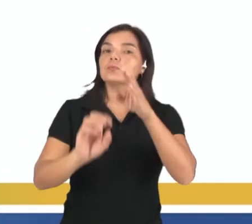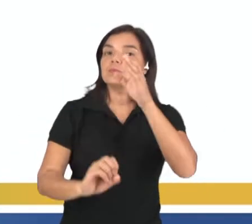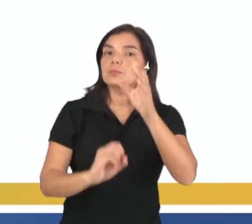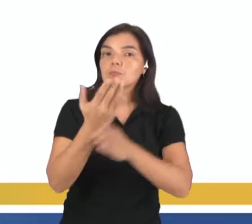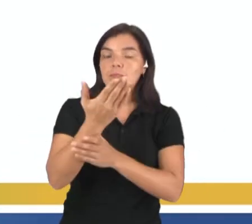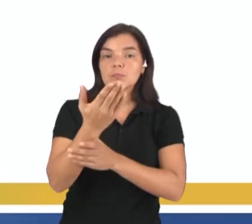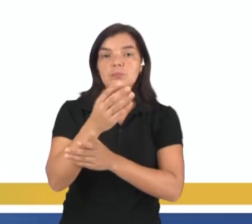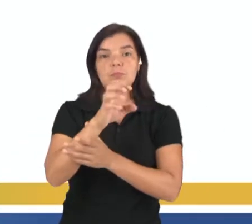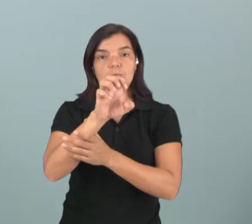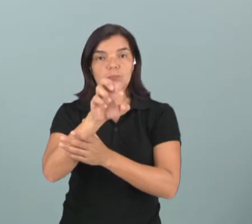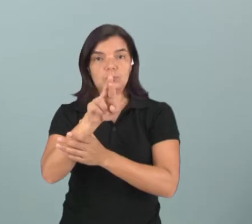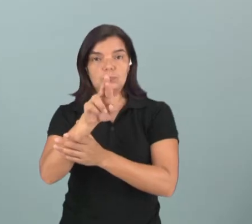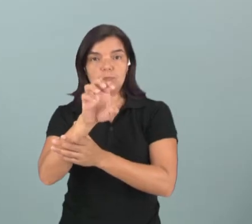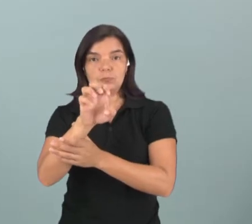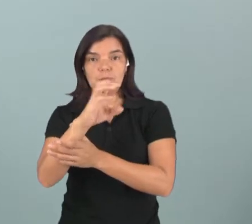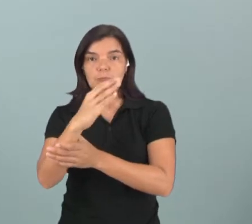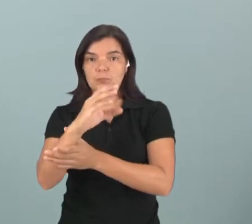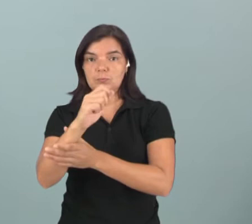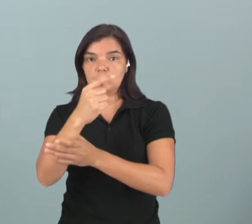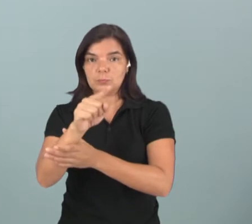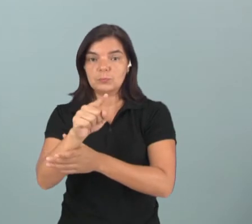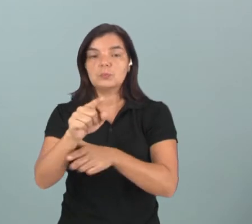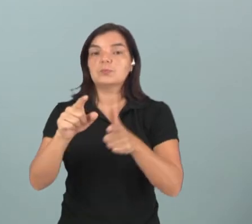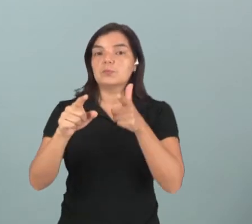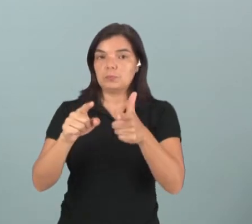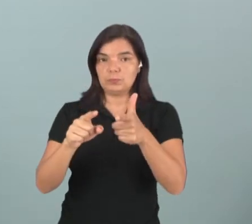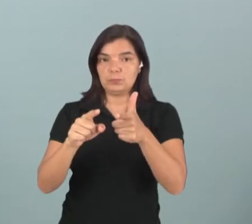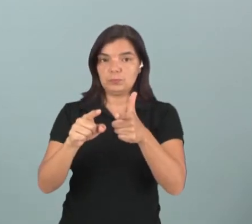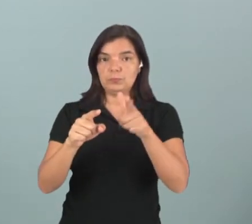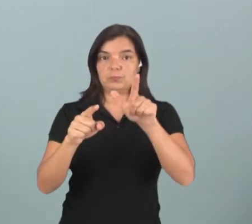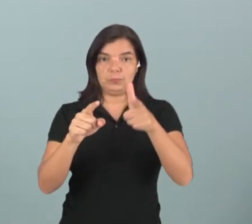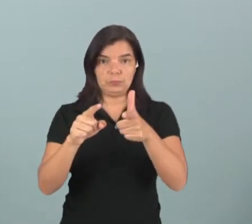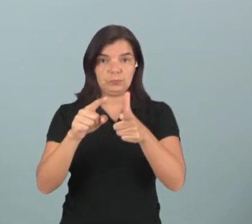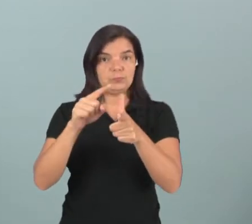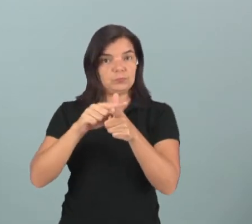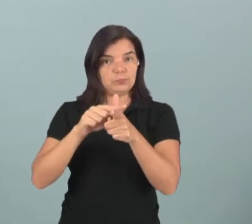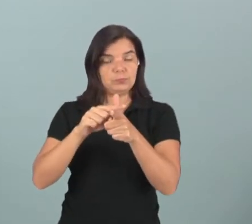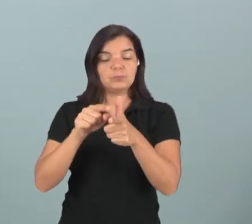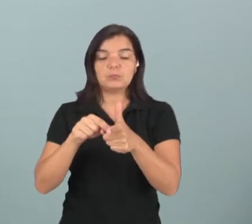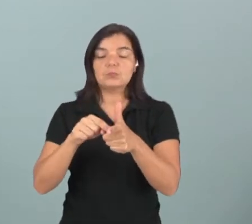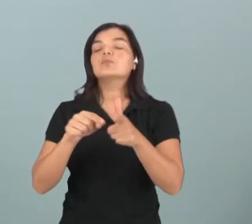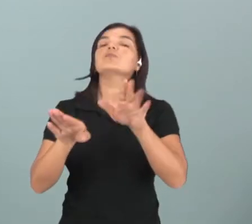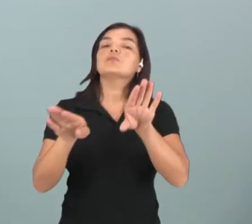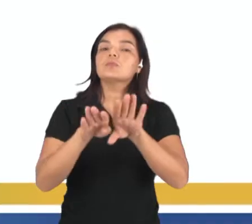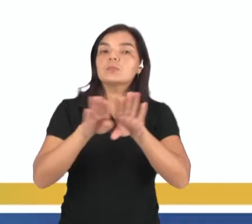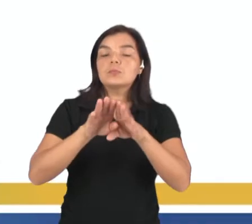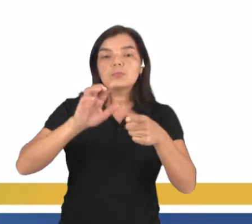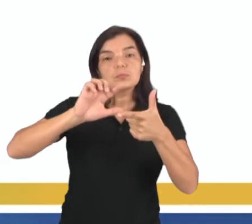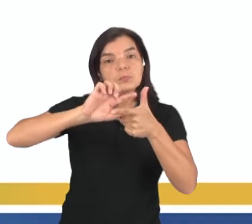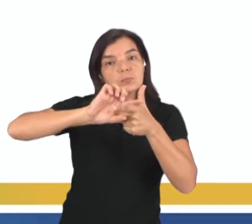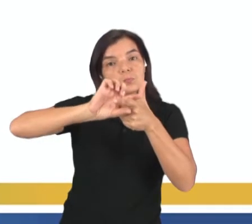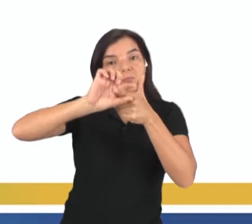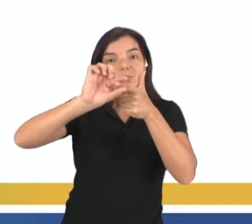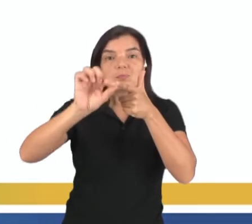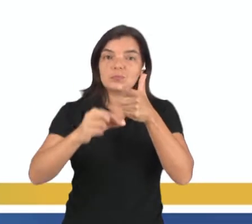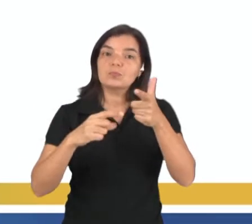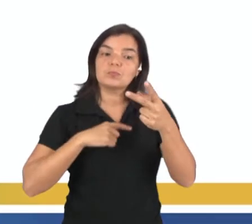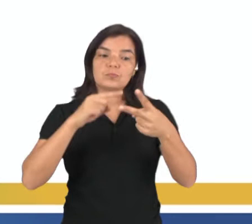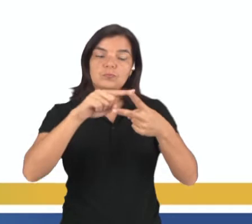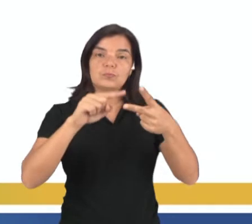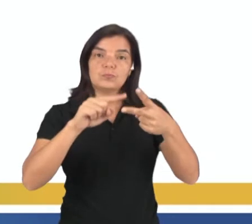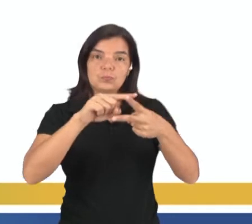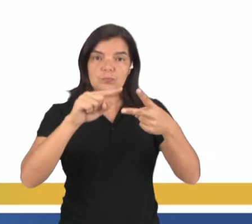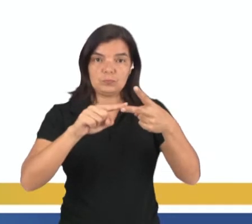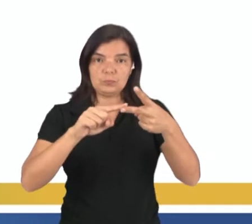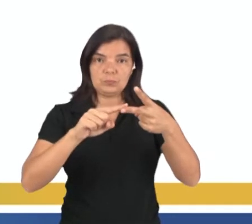ocorra a ereção desse órgão sexual, tá? E esses tecidos eréteis, nós temos de 2